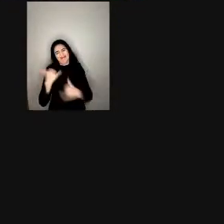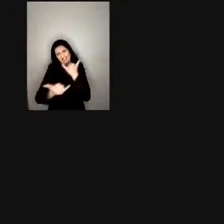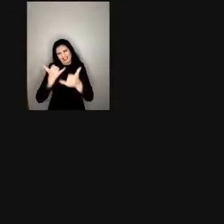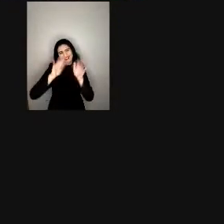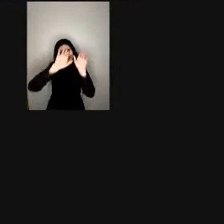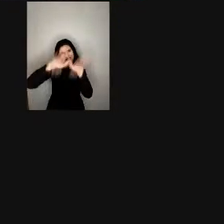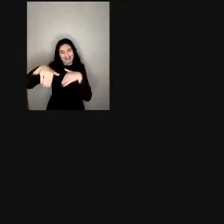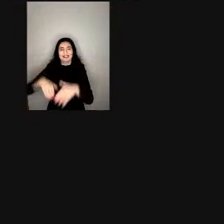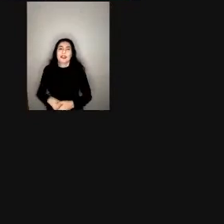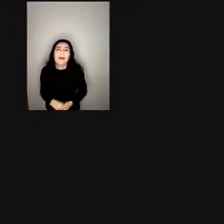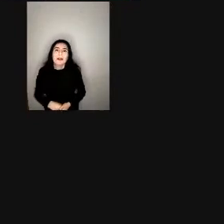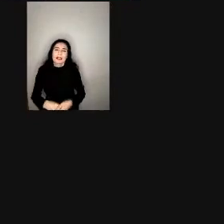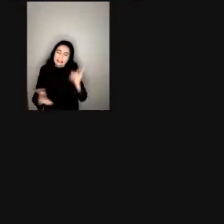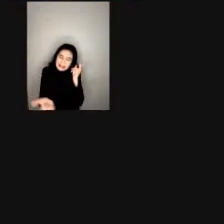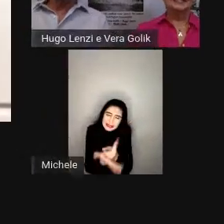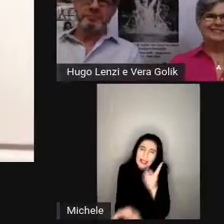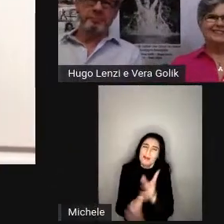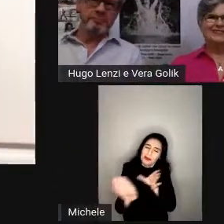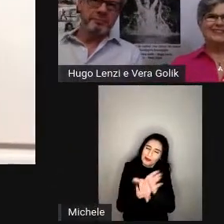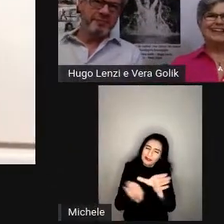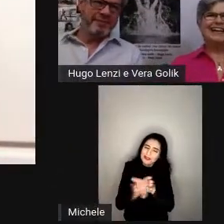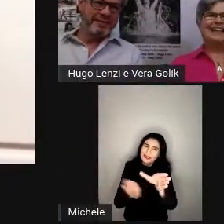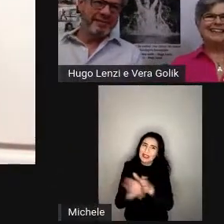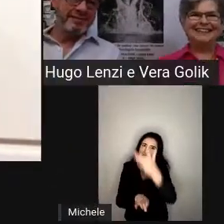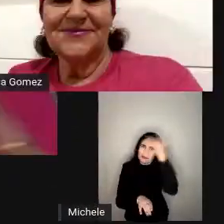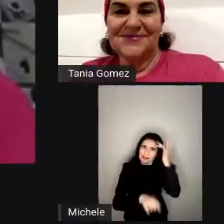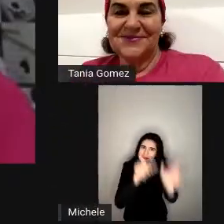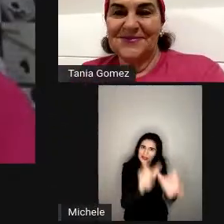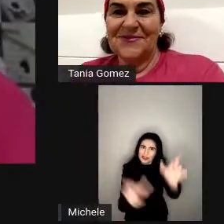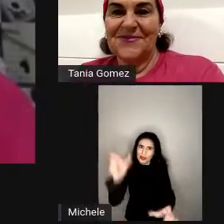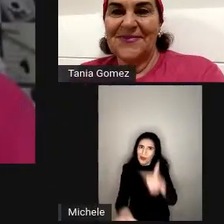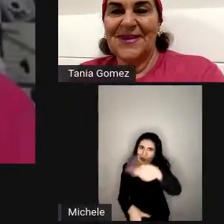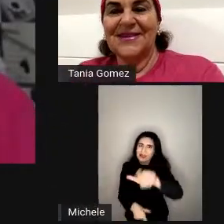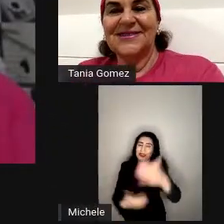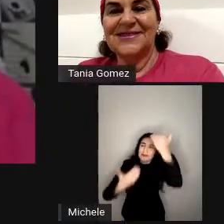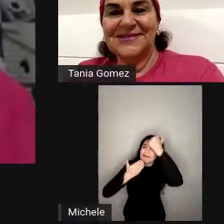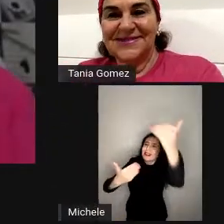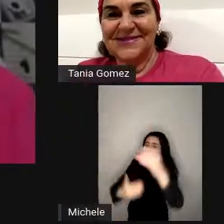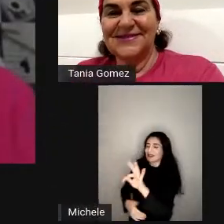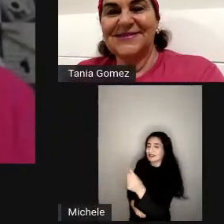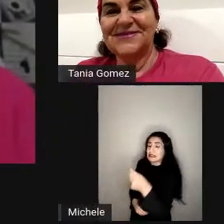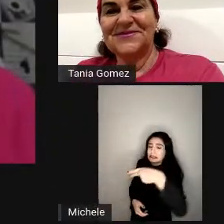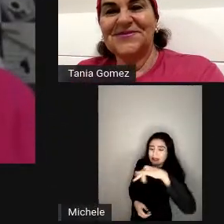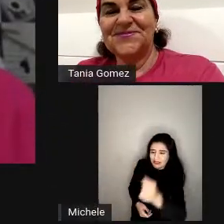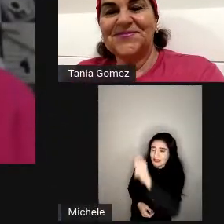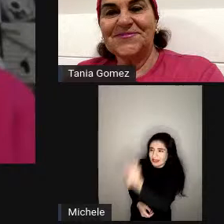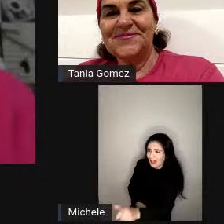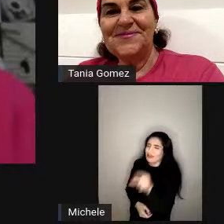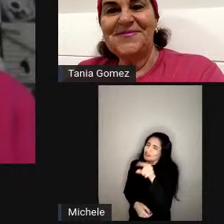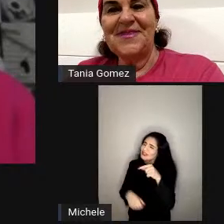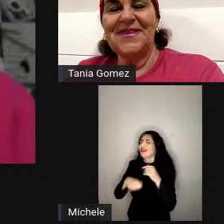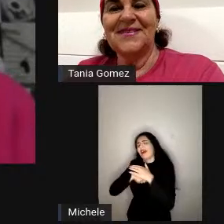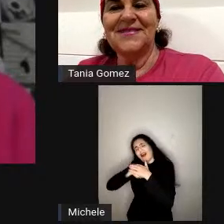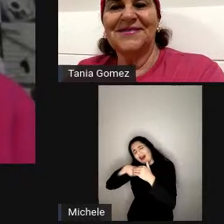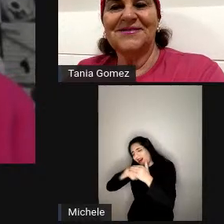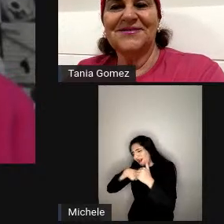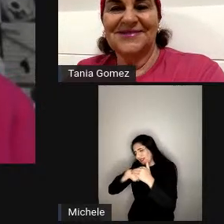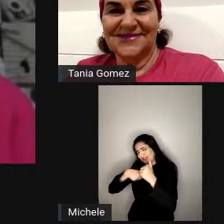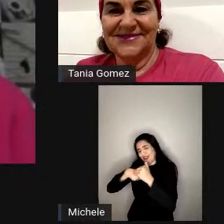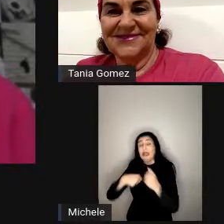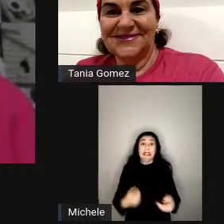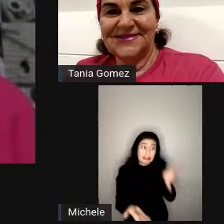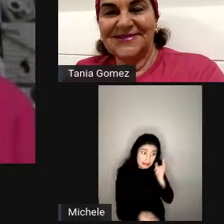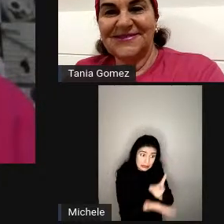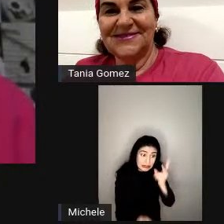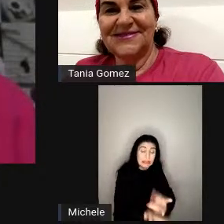levando sempre uma palavra de conforto às pessoas. Obrigada, Tânia, você é um amor. Eu sempre compartilho isso